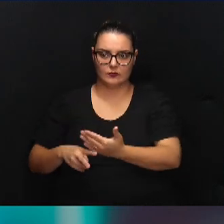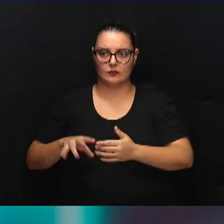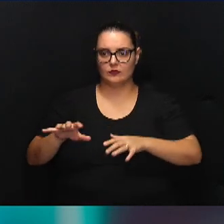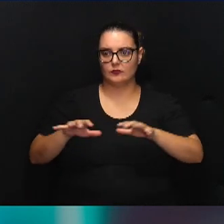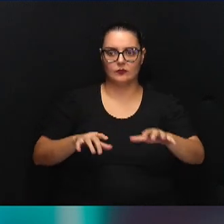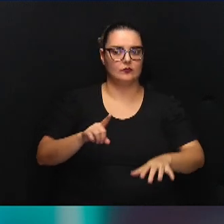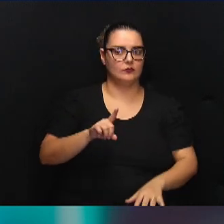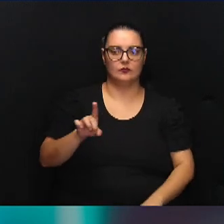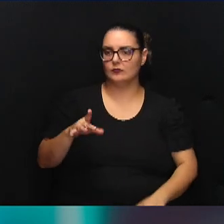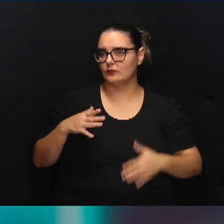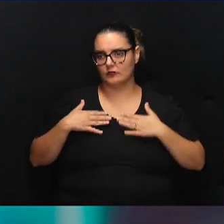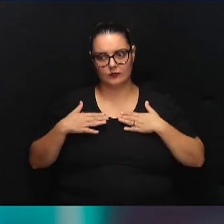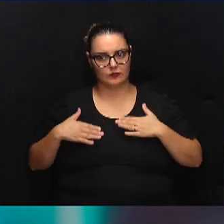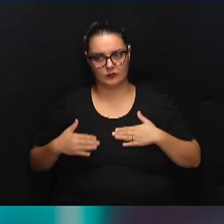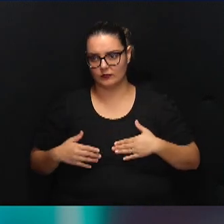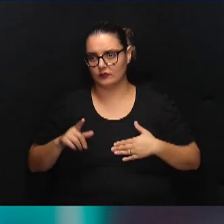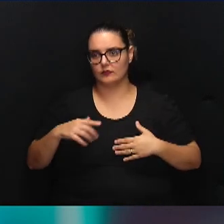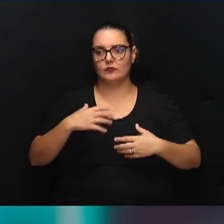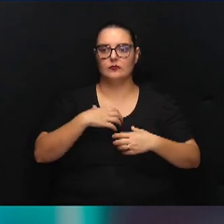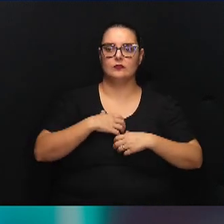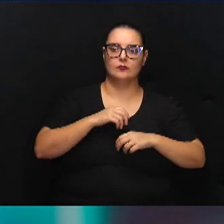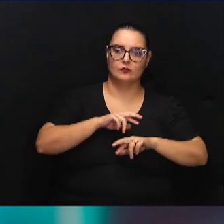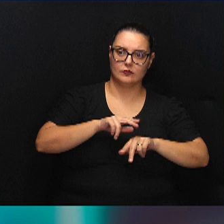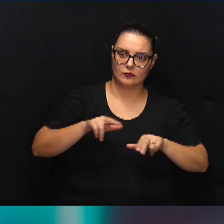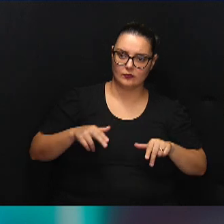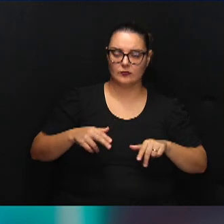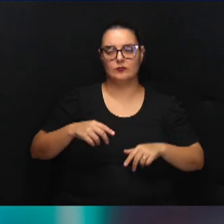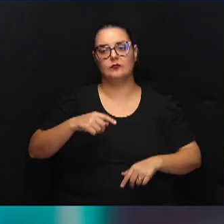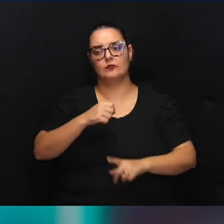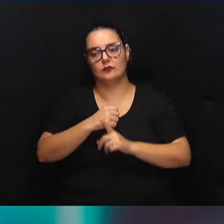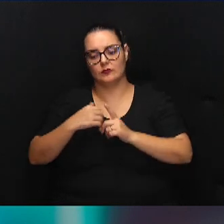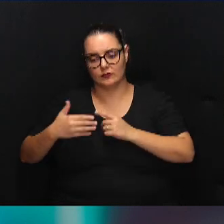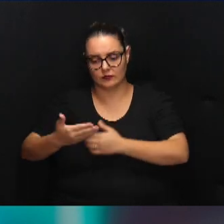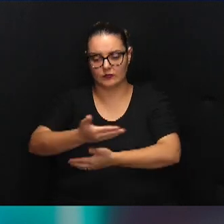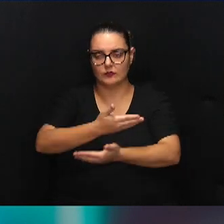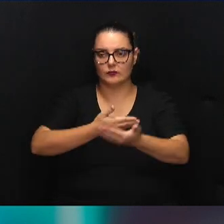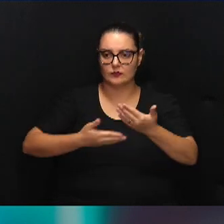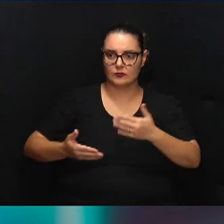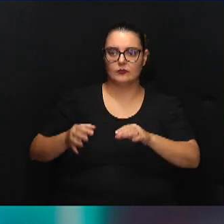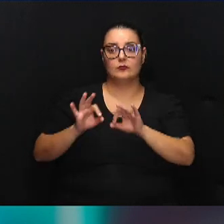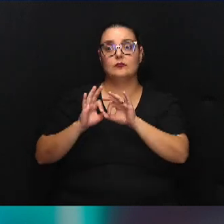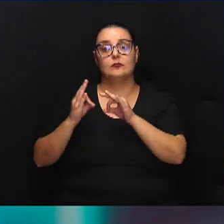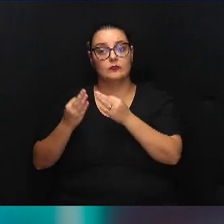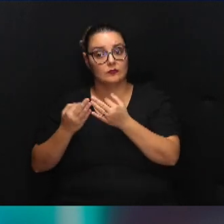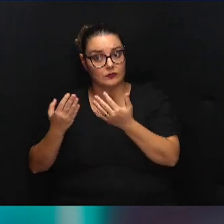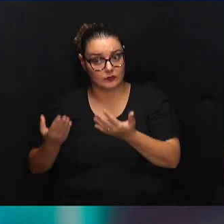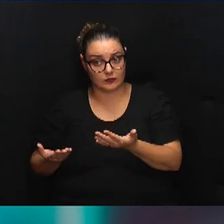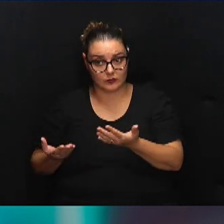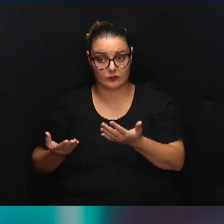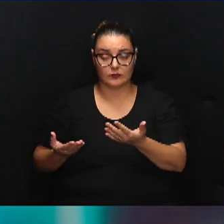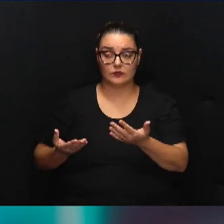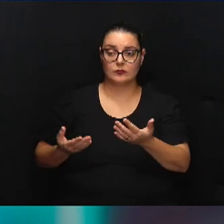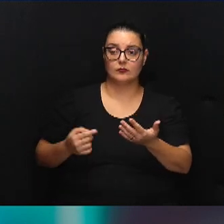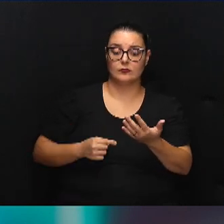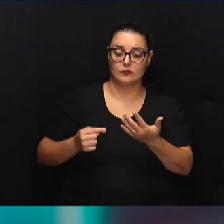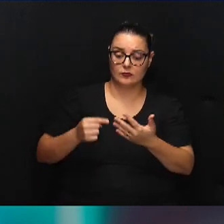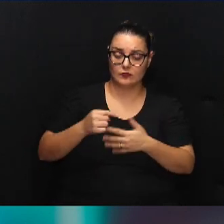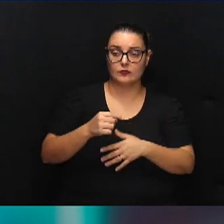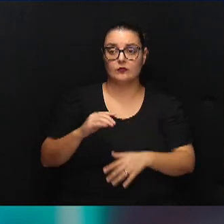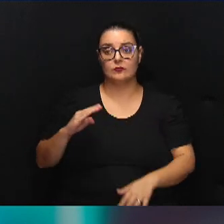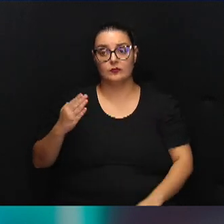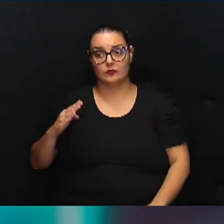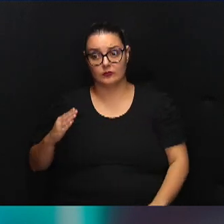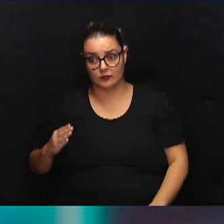não é só no físico, é no emocional, é no social, é na família, são fatores